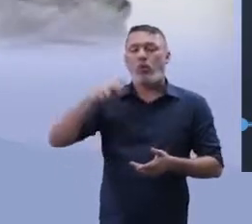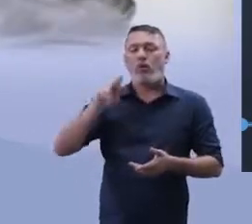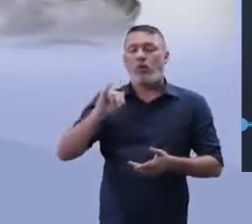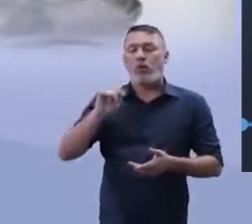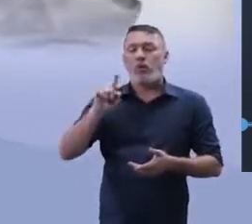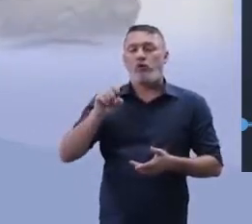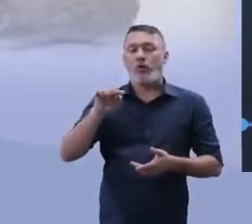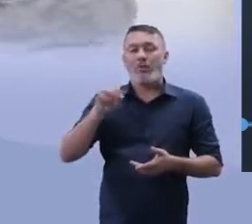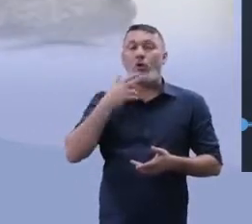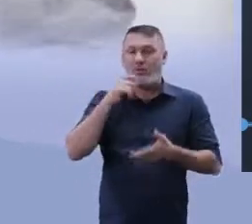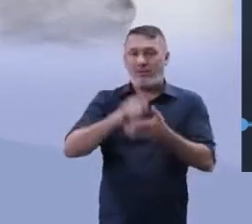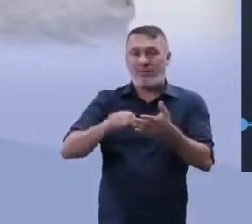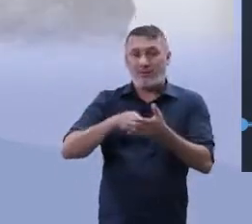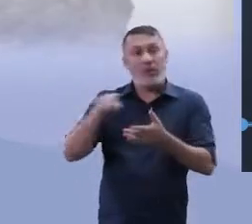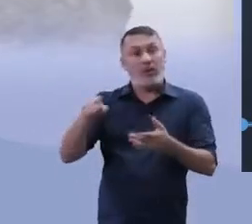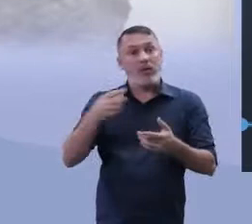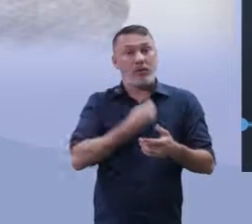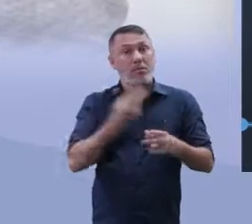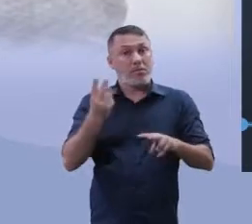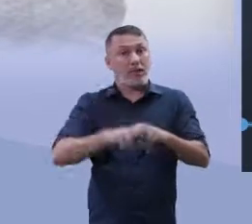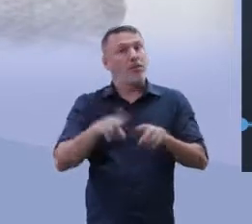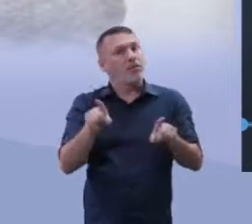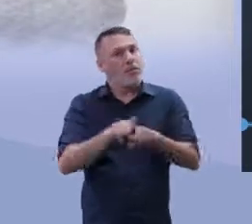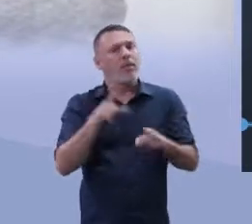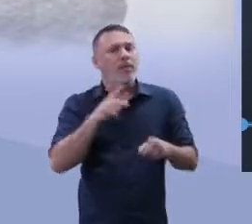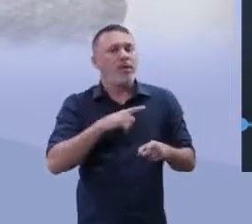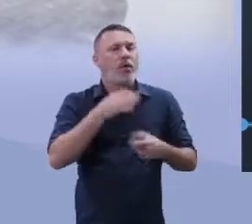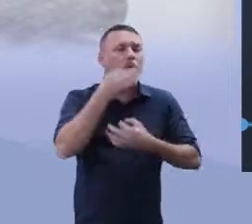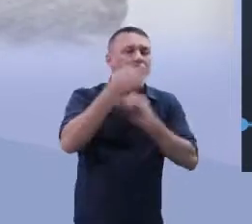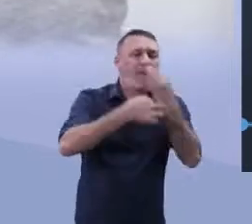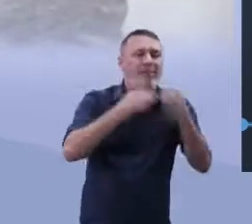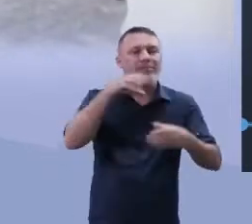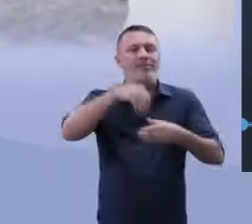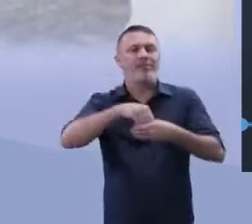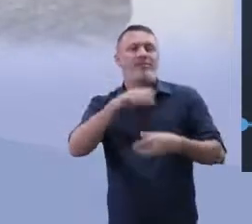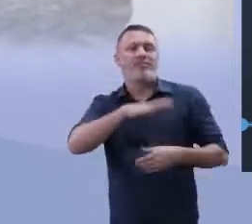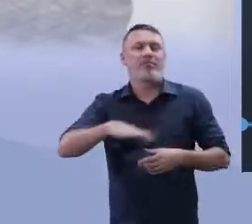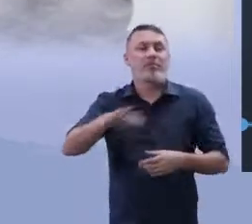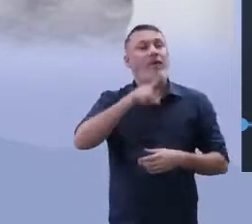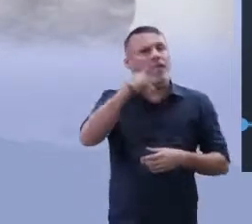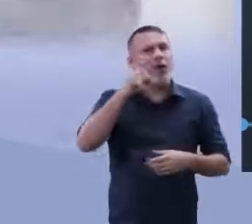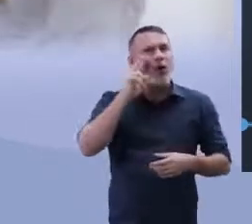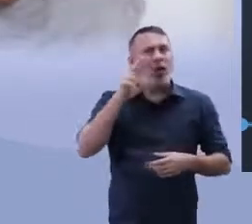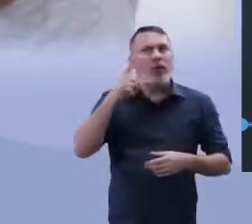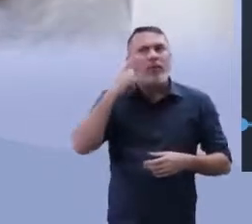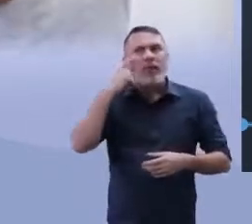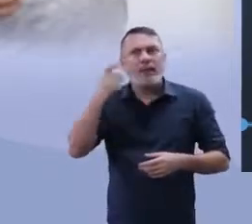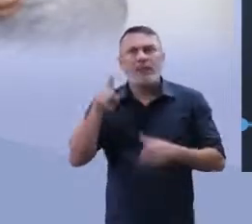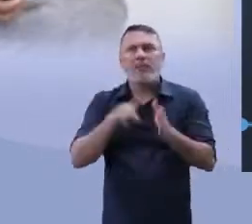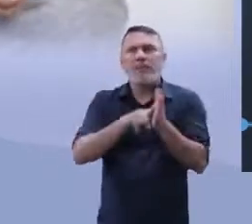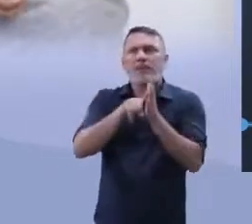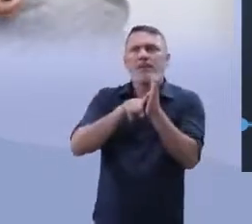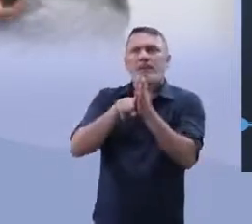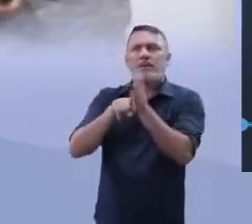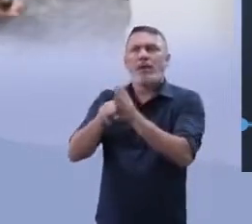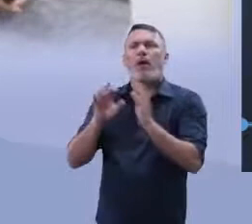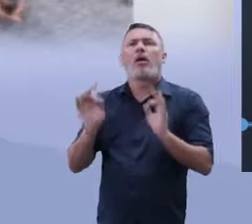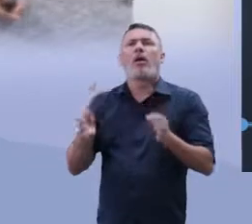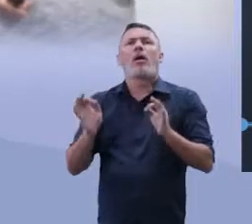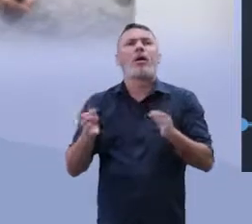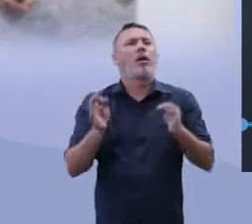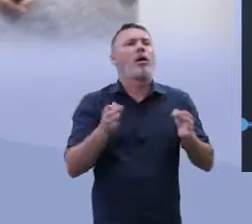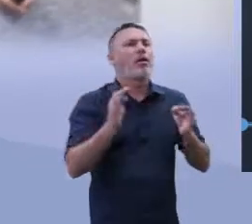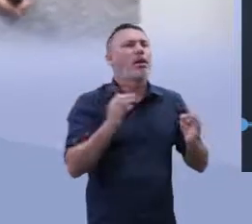Quixote, ele estava preso, então ele vai retratar alguma coisinha sobre isso aí, que é interessante você pensar, pesquisar sobre a obra